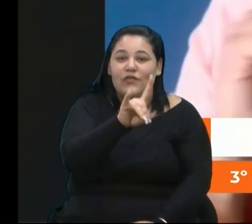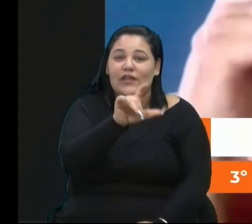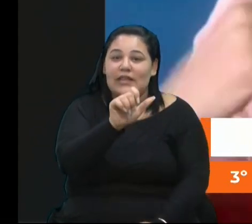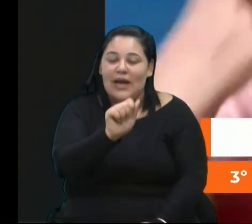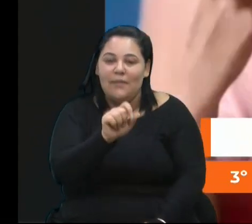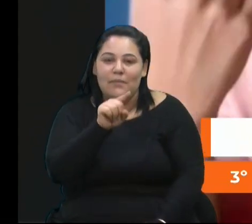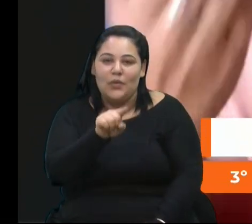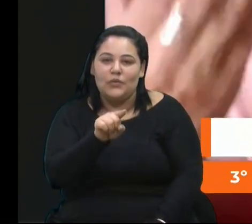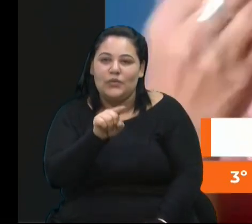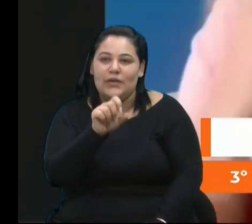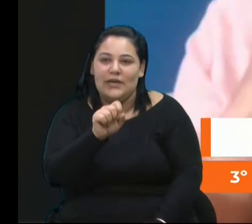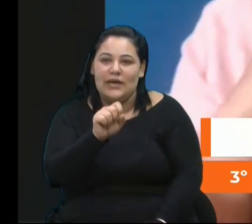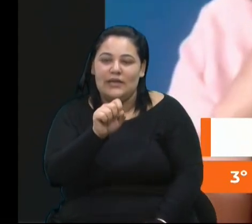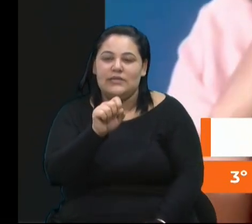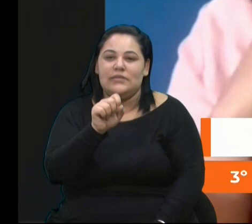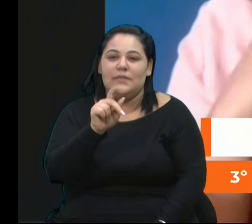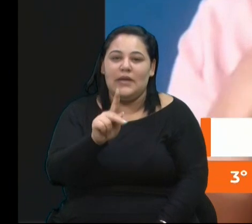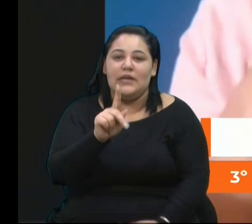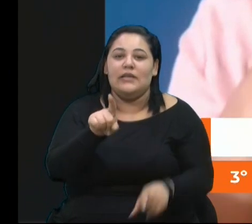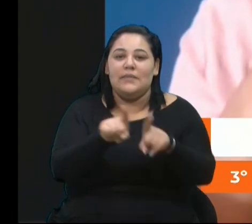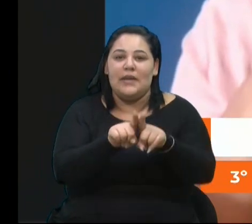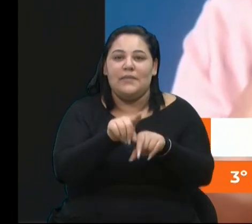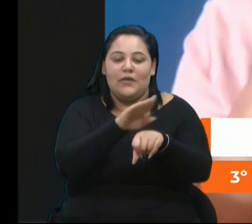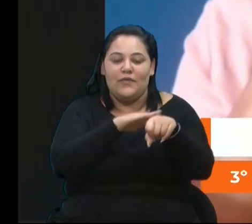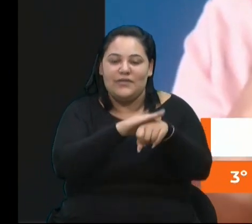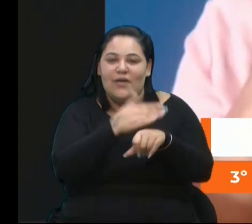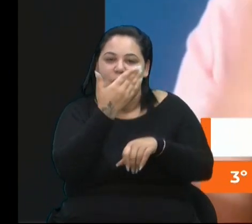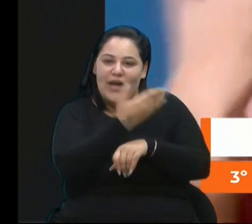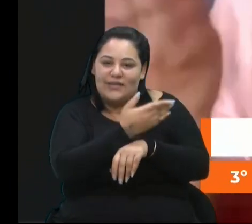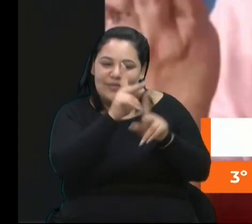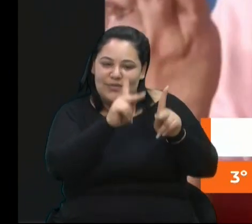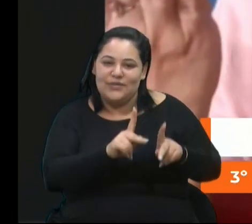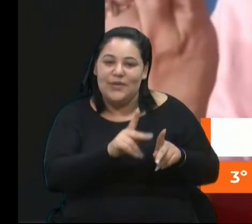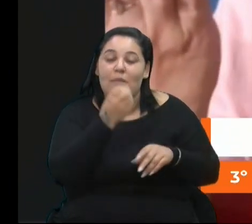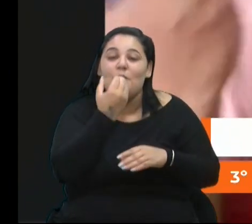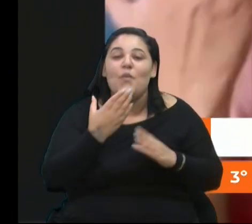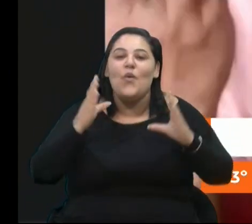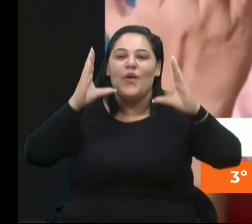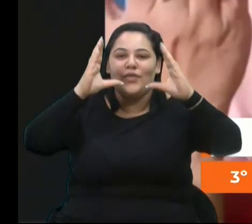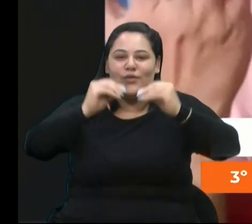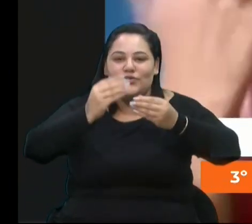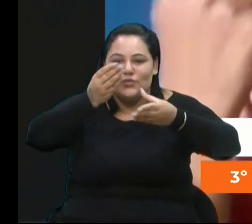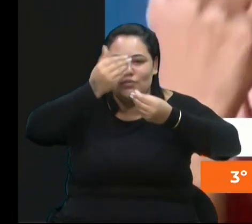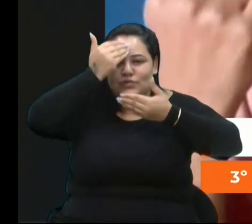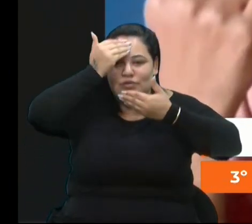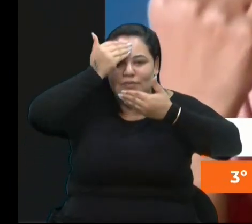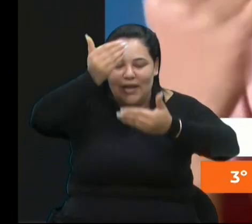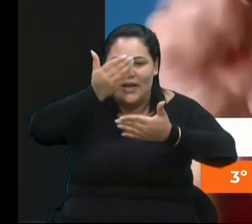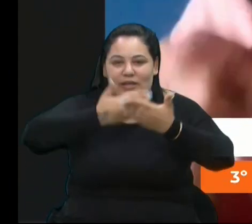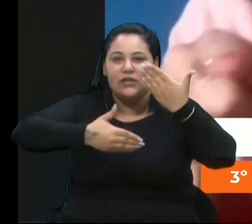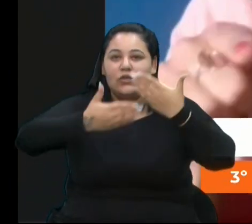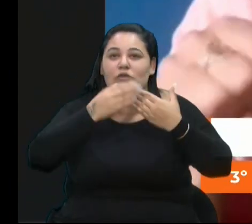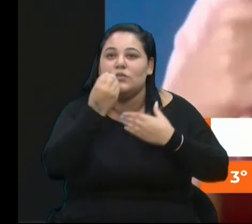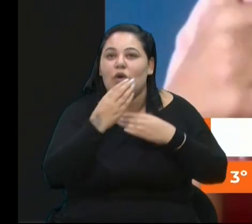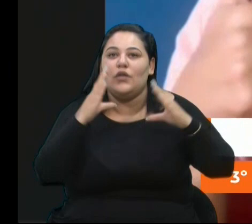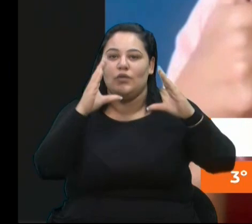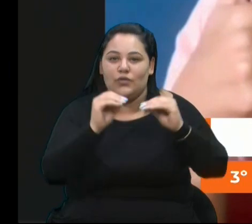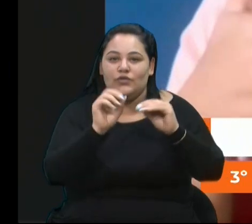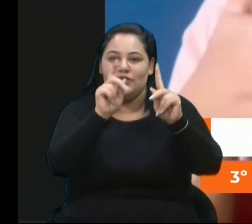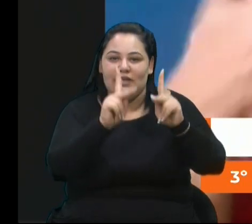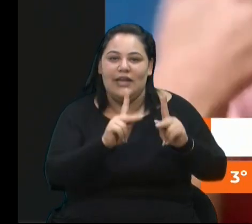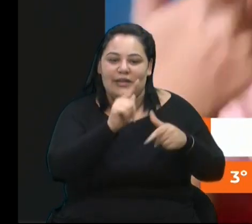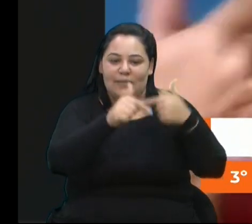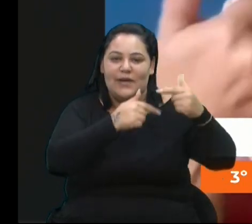vida.sd para conversar um pouco também com essa pessoa sensacional que esteve com a gente. Chico, boa noite. Muito obrigada a vocês todos, boa noite, a galera da